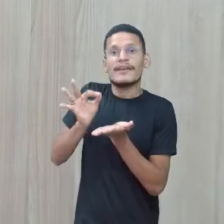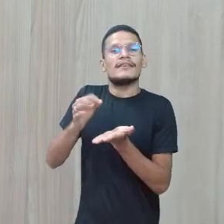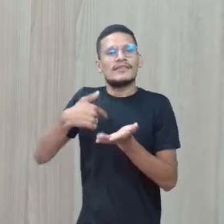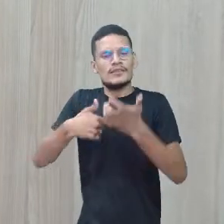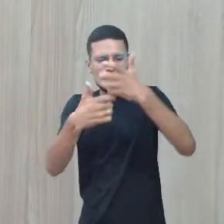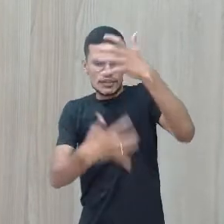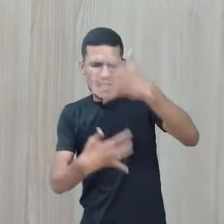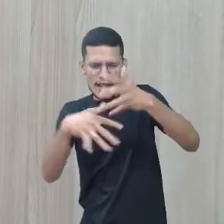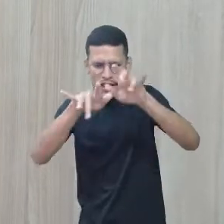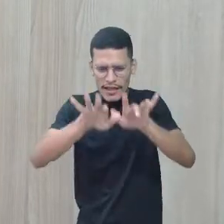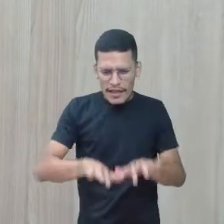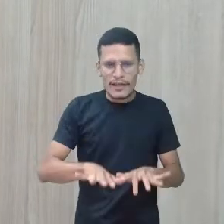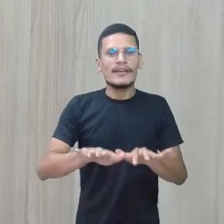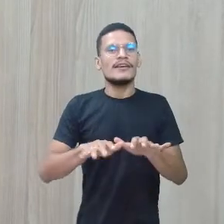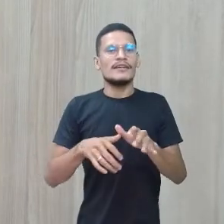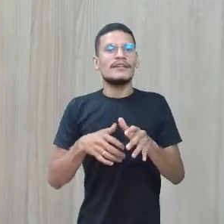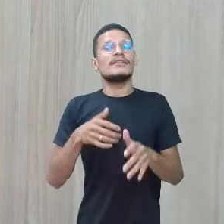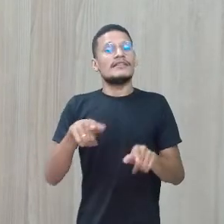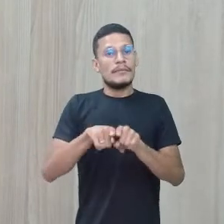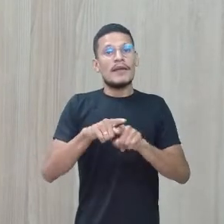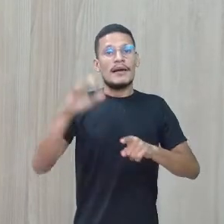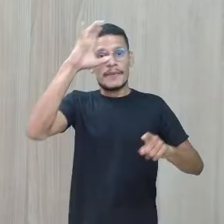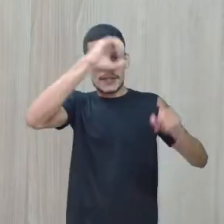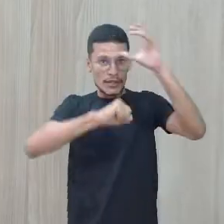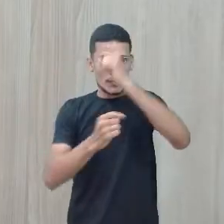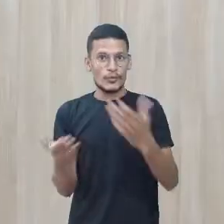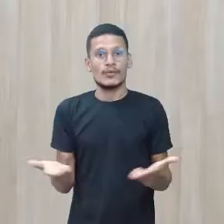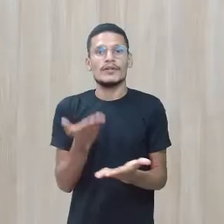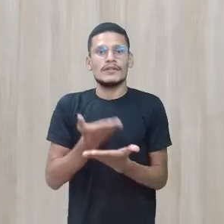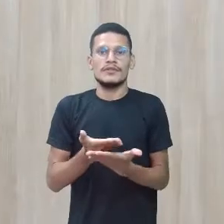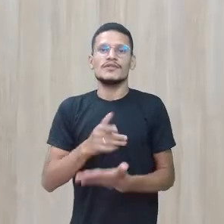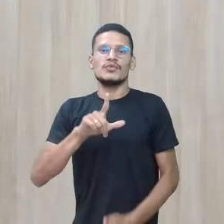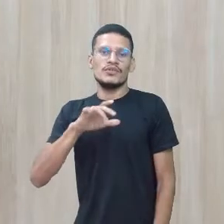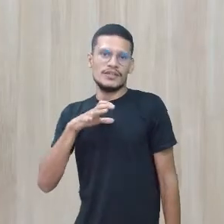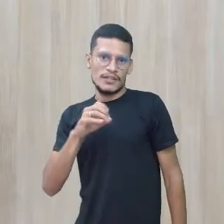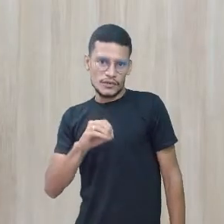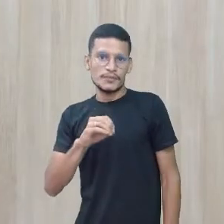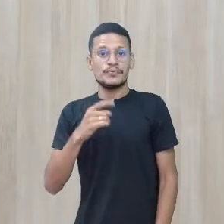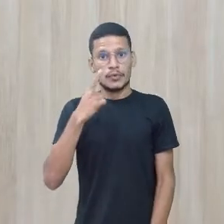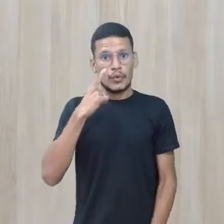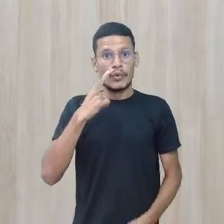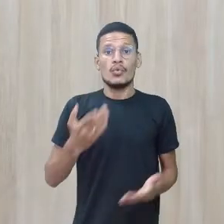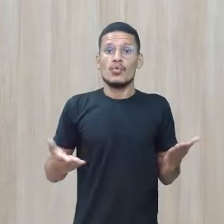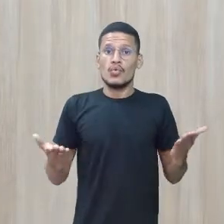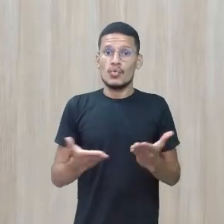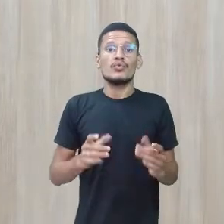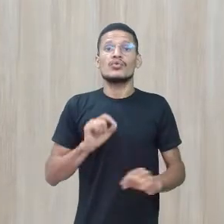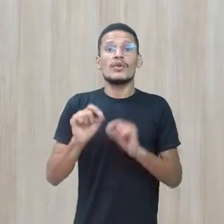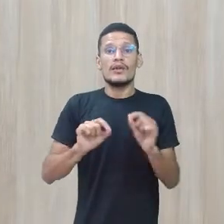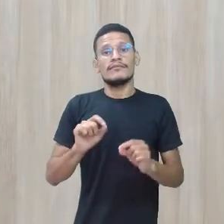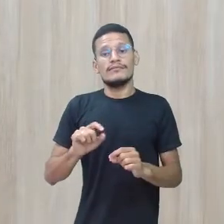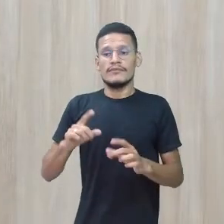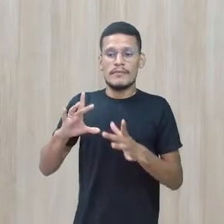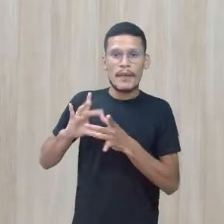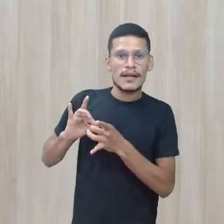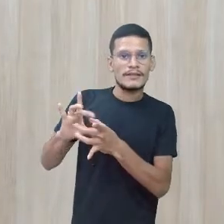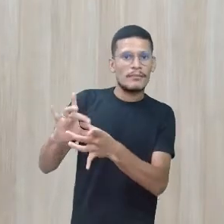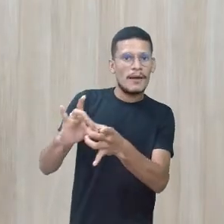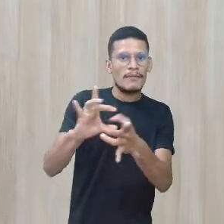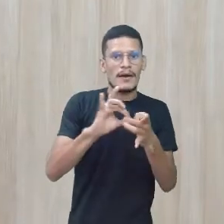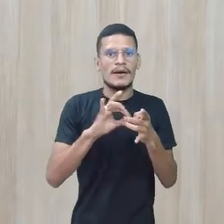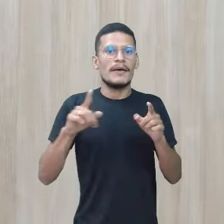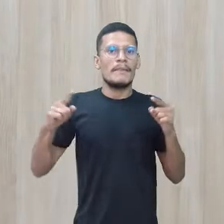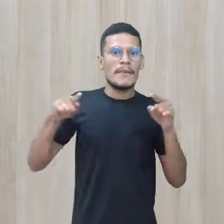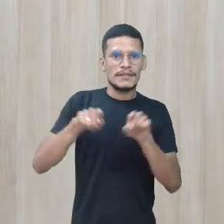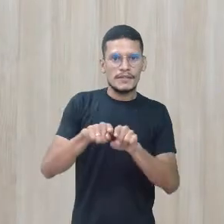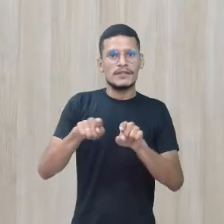chat e aprendendo aqui na aula do professor Luciano. Vamos embora. Beleza. Então, aqui, em parceria aqui, a gente